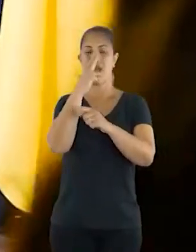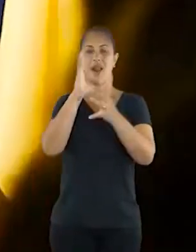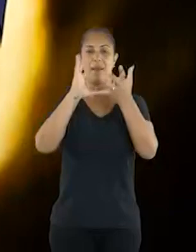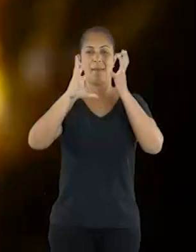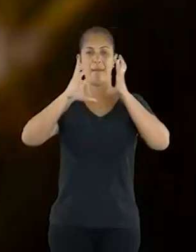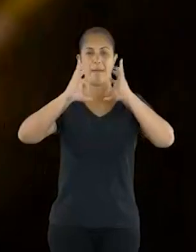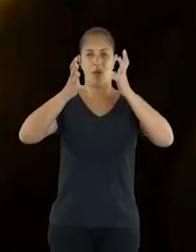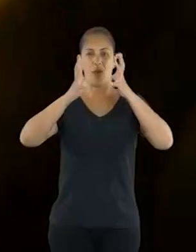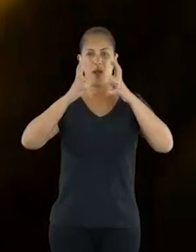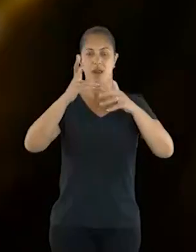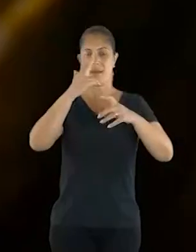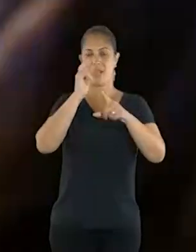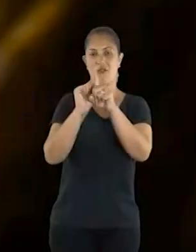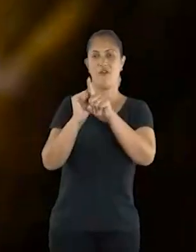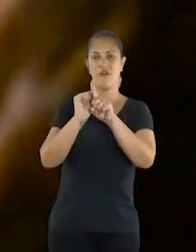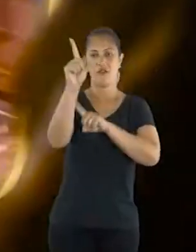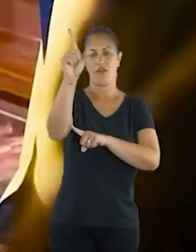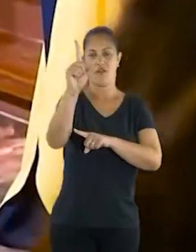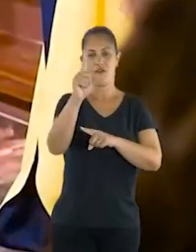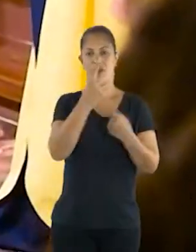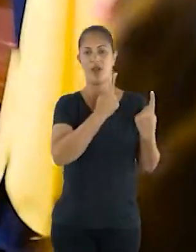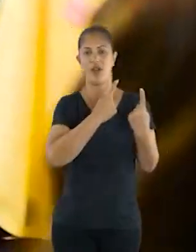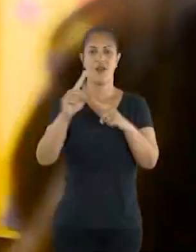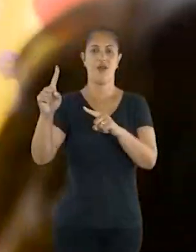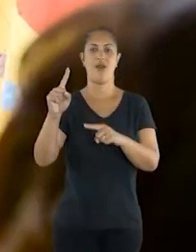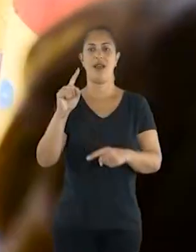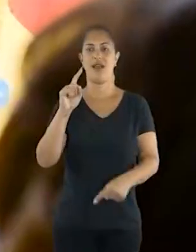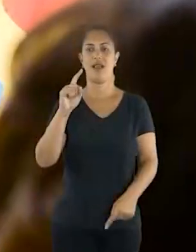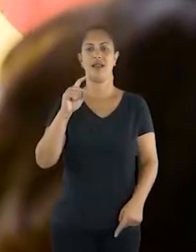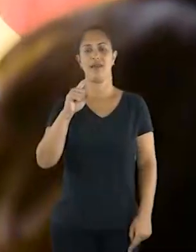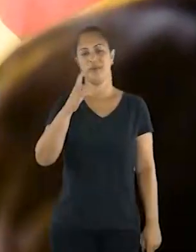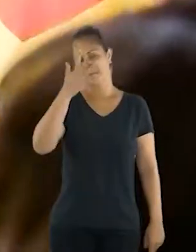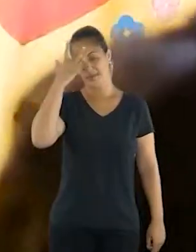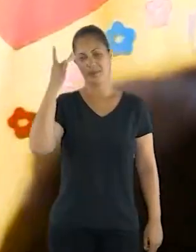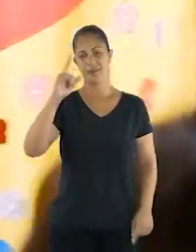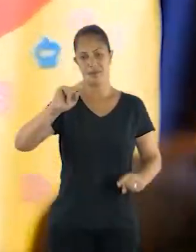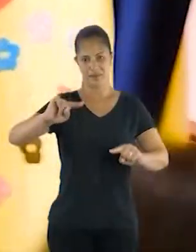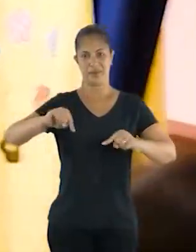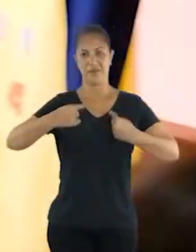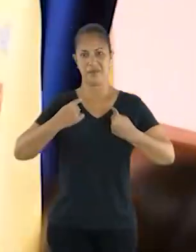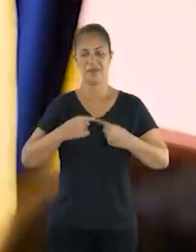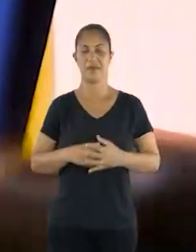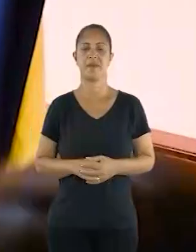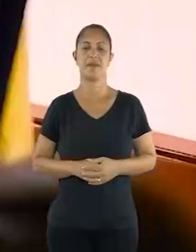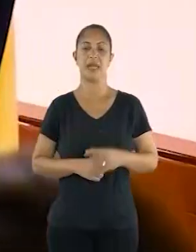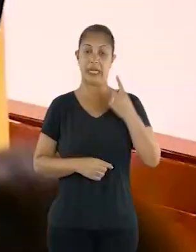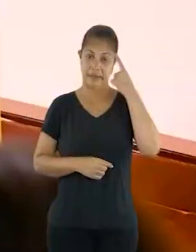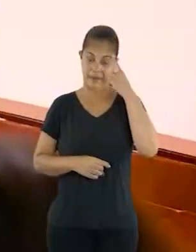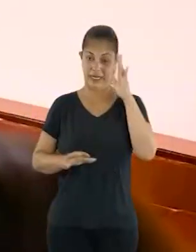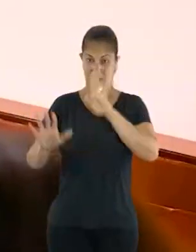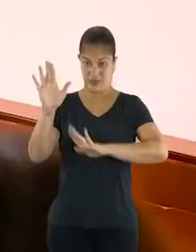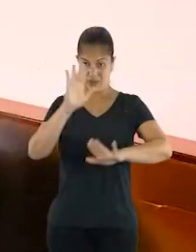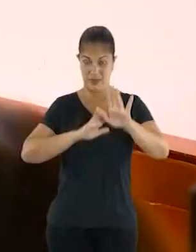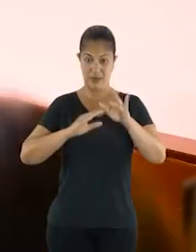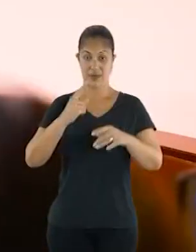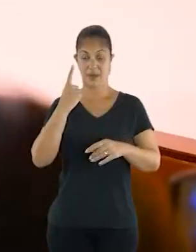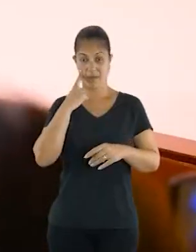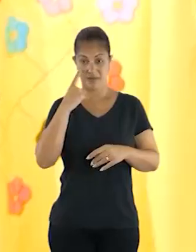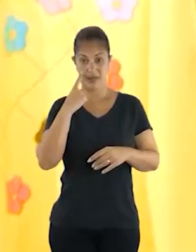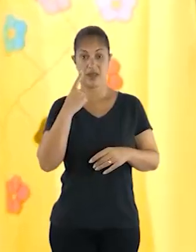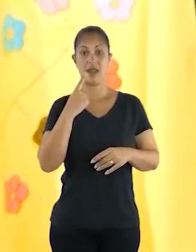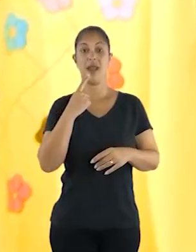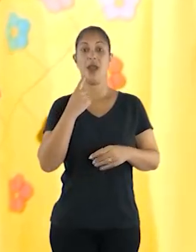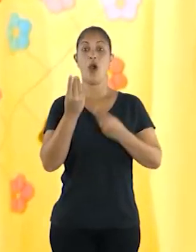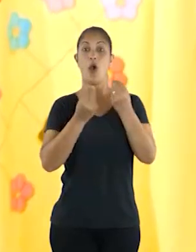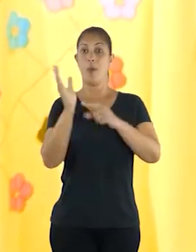para espantar os inimigos. E se a gente pensar cuidadosamente no Alto da Compadecida,